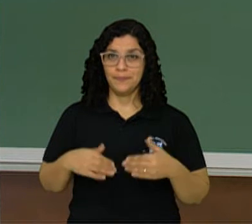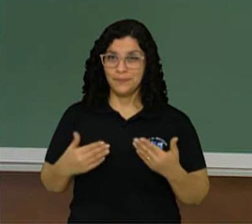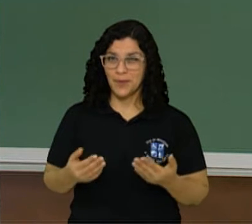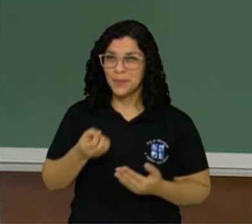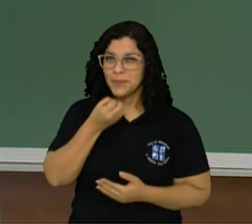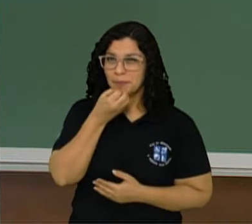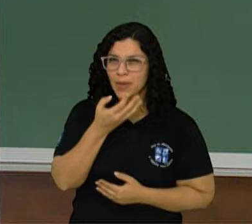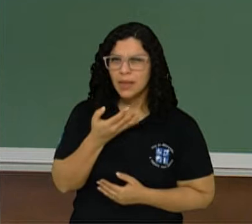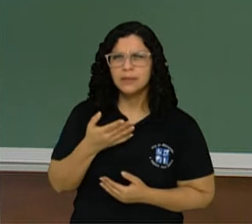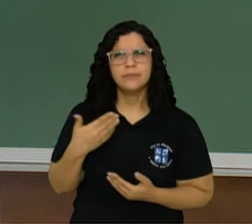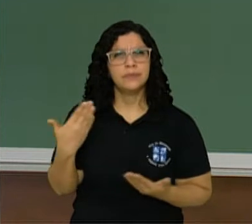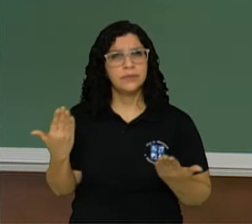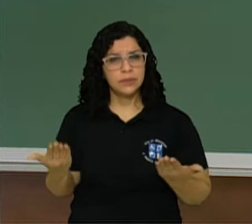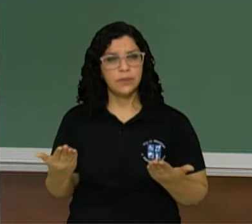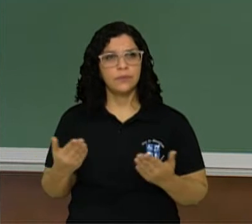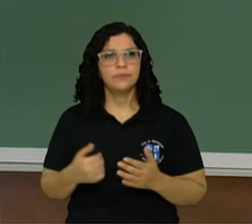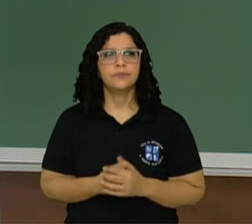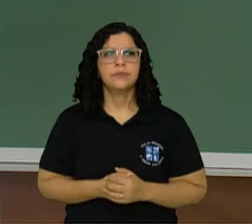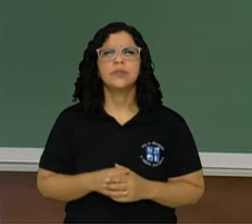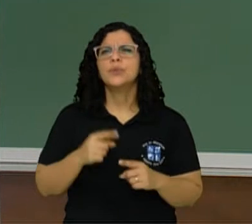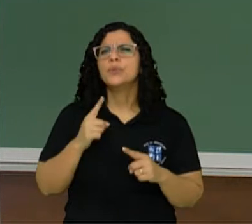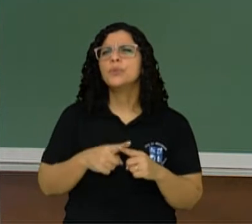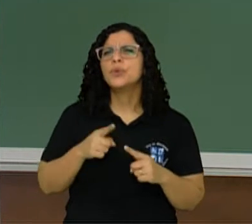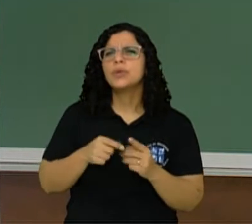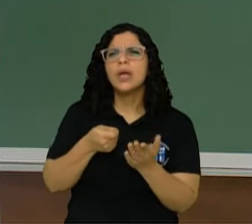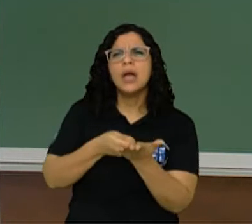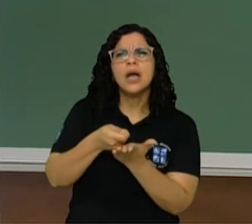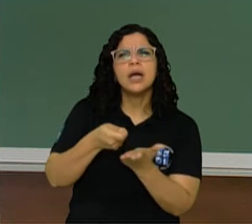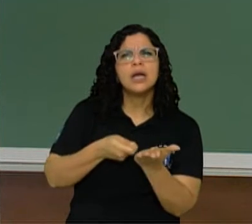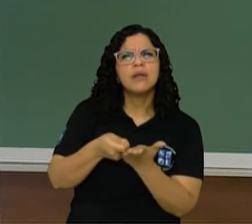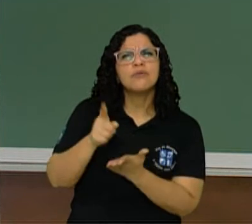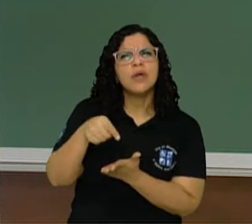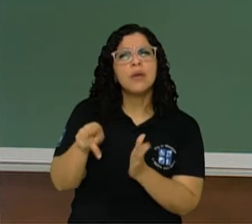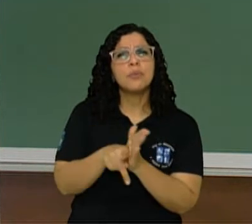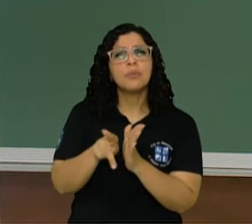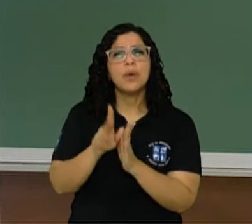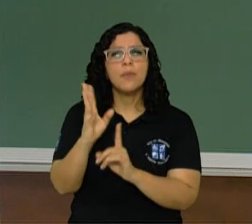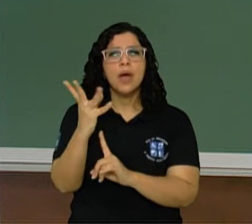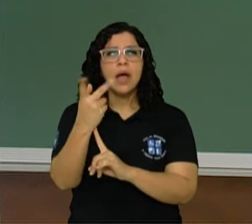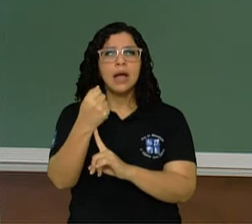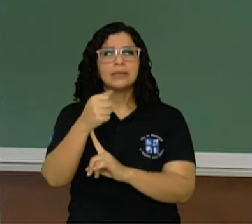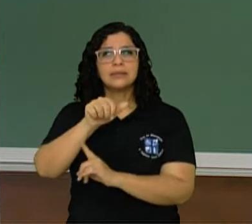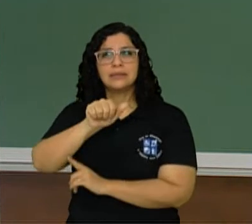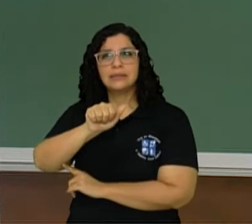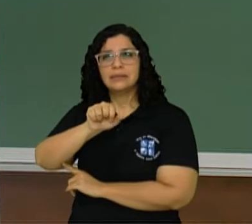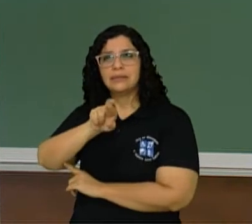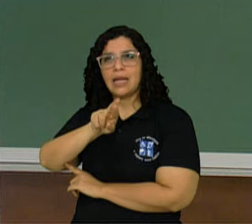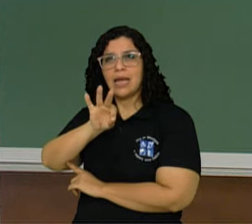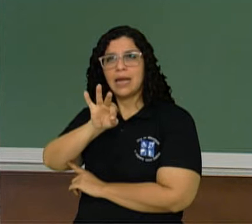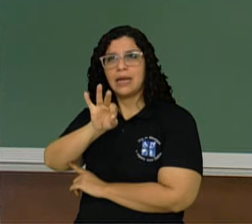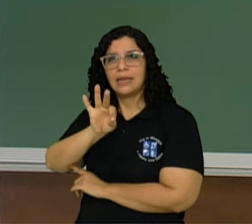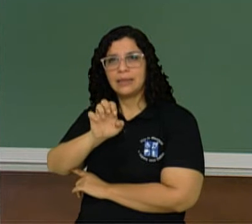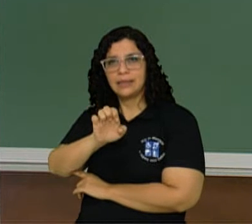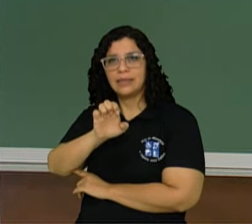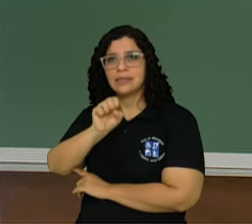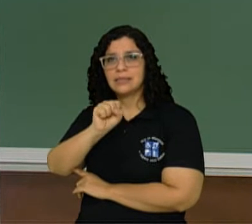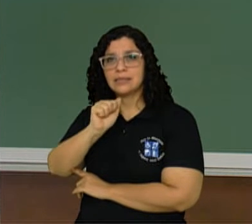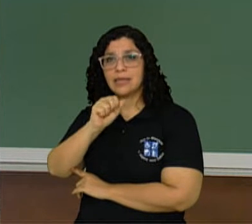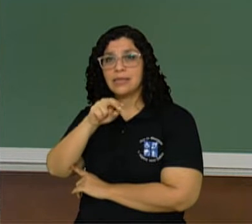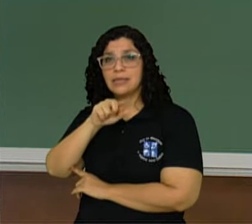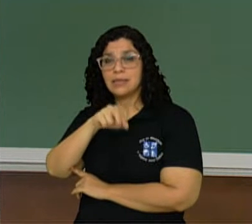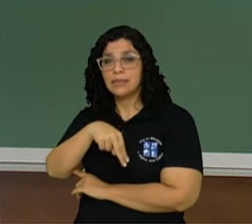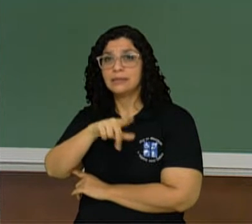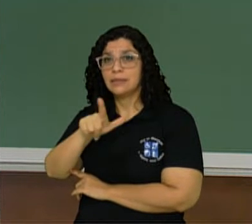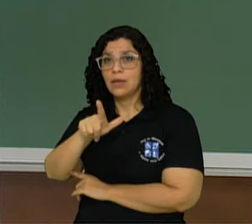Muito bem, pessoal. Então, por que a gravura é considerada uma obra artesanal? Então vamos lá. Alternativa